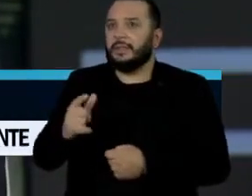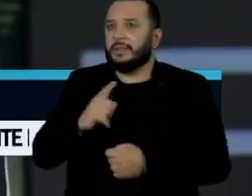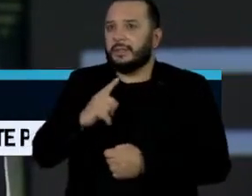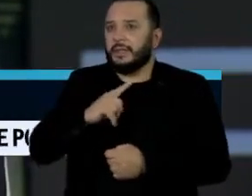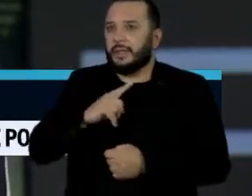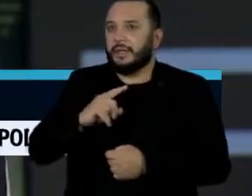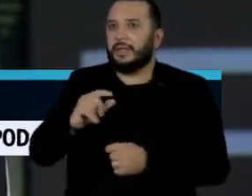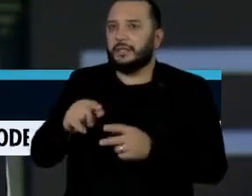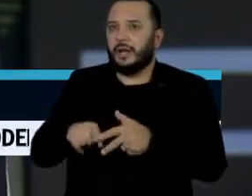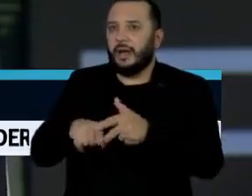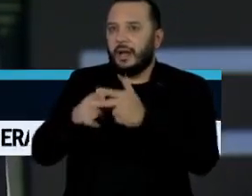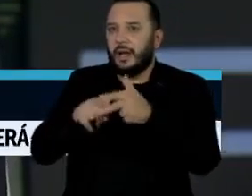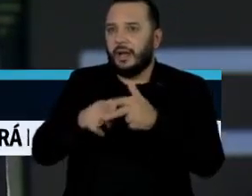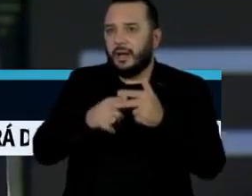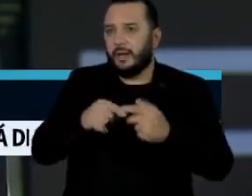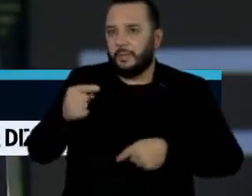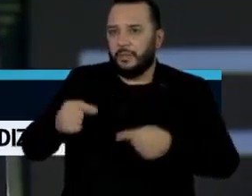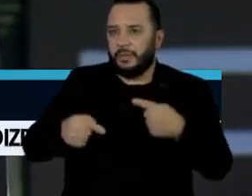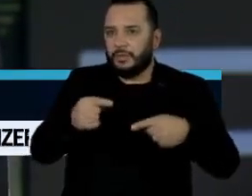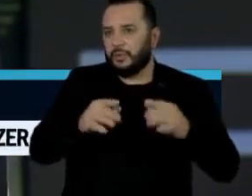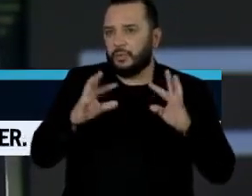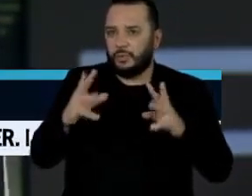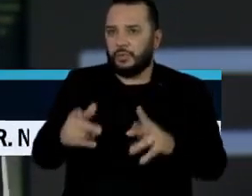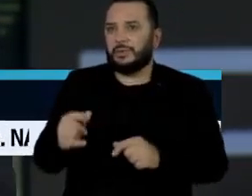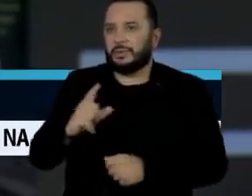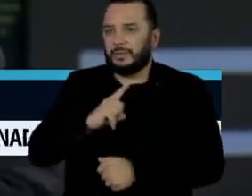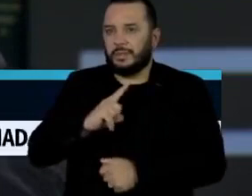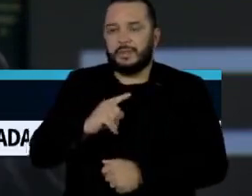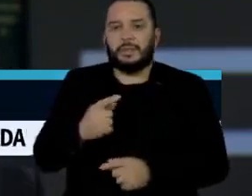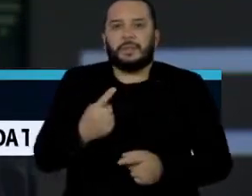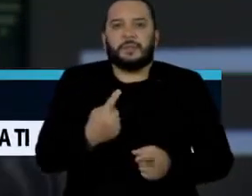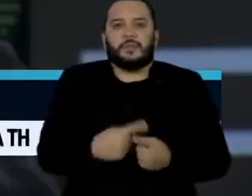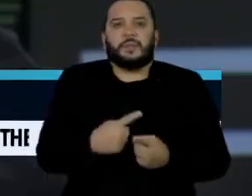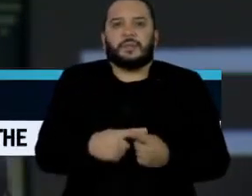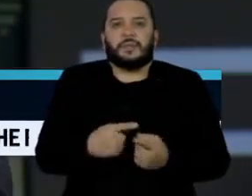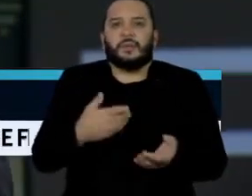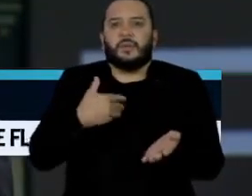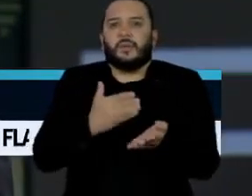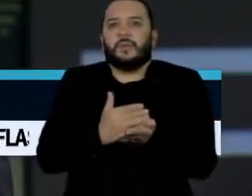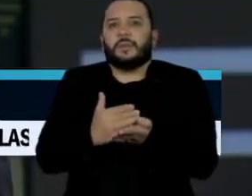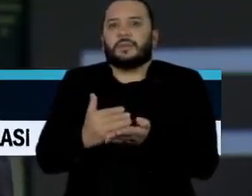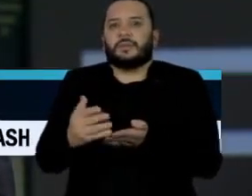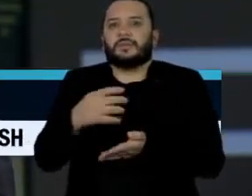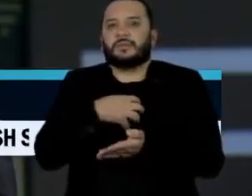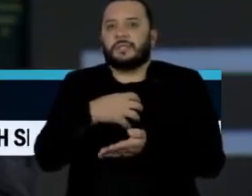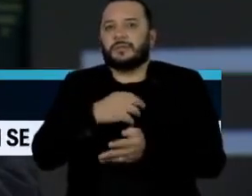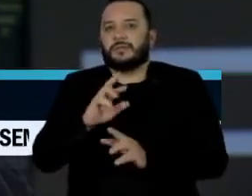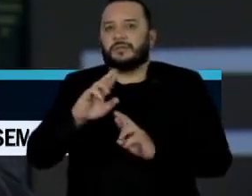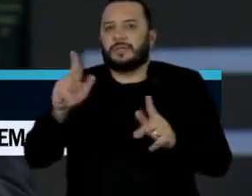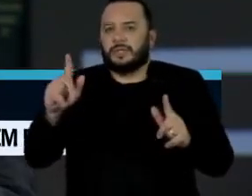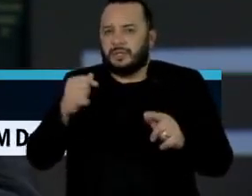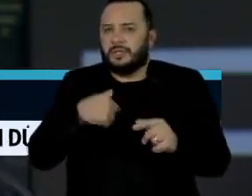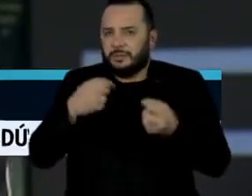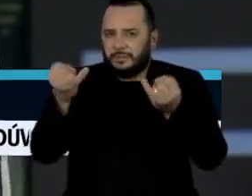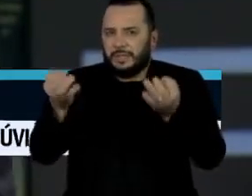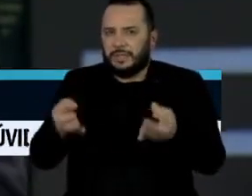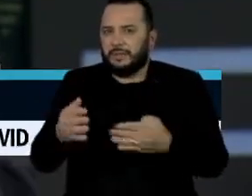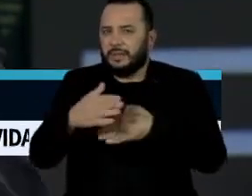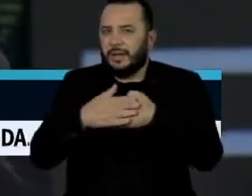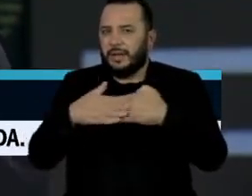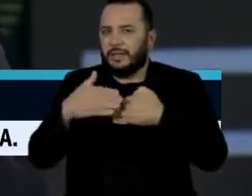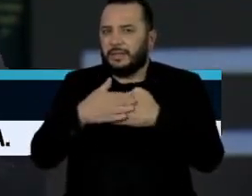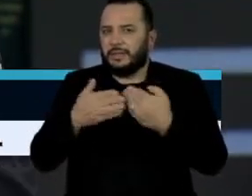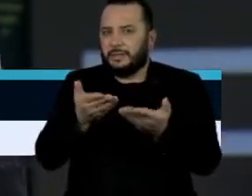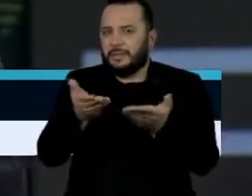os arranjos por isso tiveram que você fez agora começou de uma maneira eu assim com todo carinho tá não tô aqui tentando